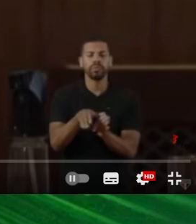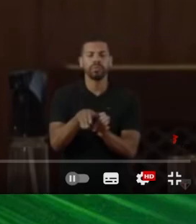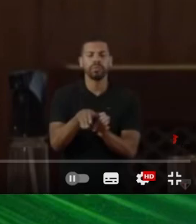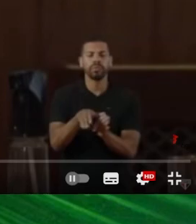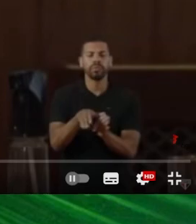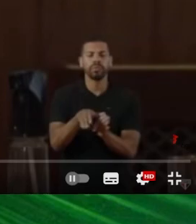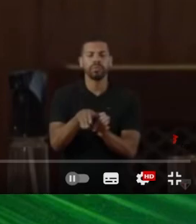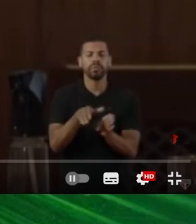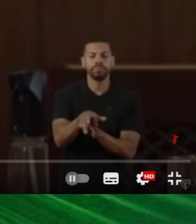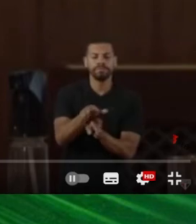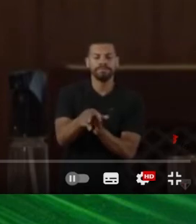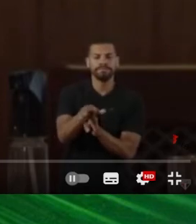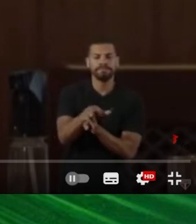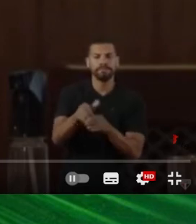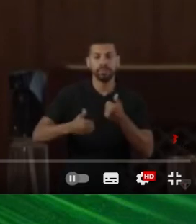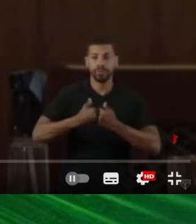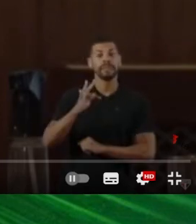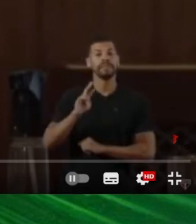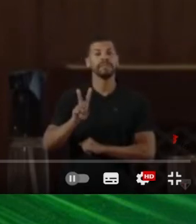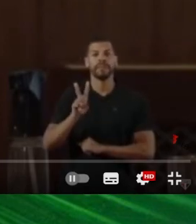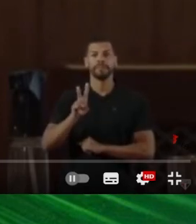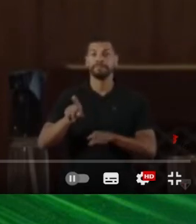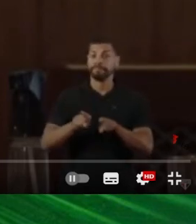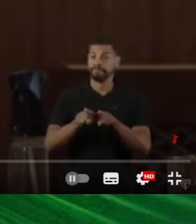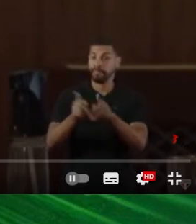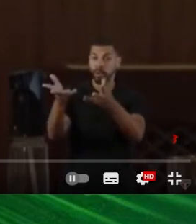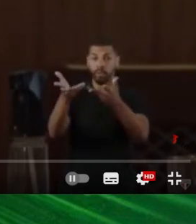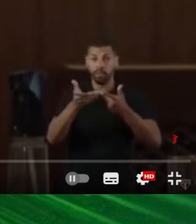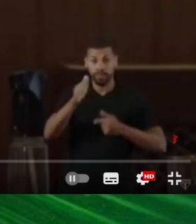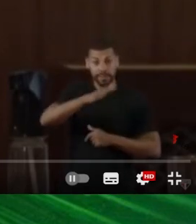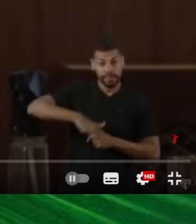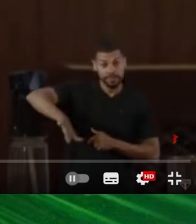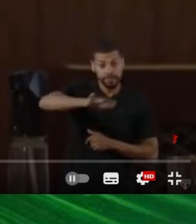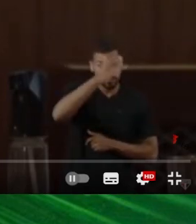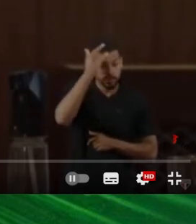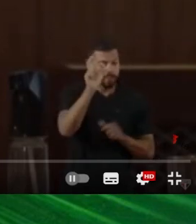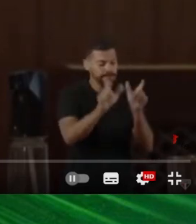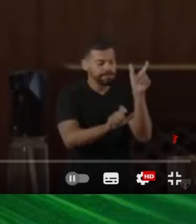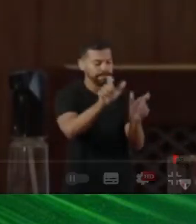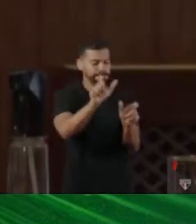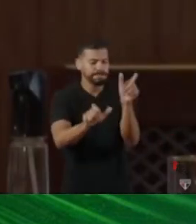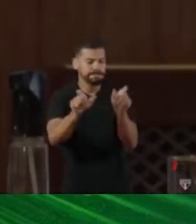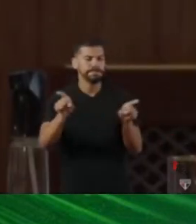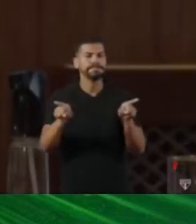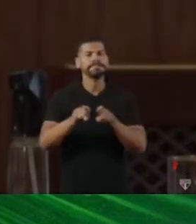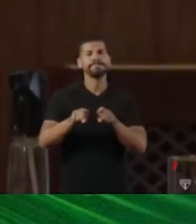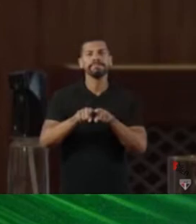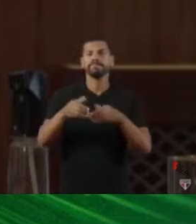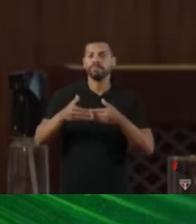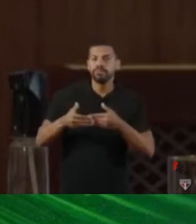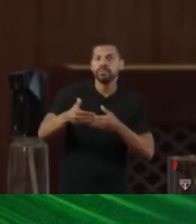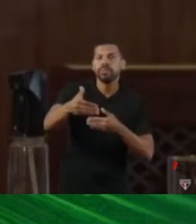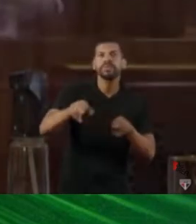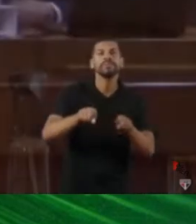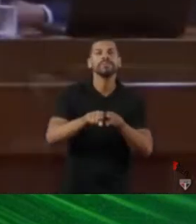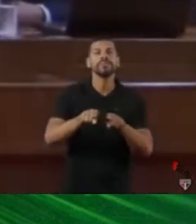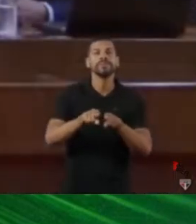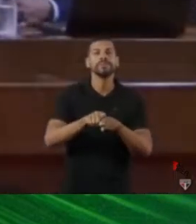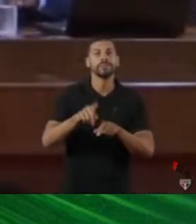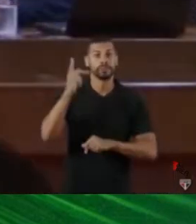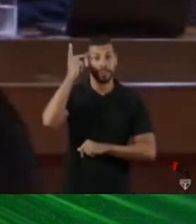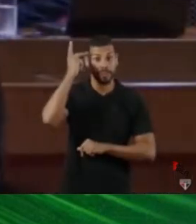da reunião São Paulo Futebol Clube convido a todos que se coloca em posição para execução do Hino de São